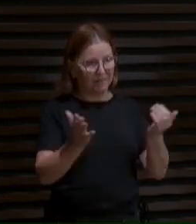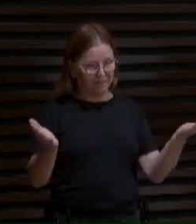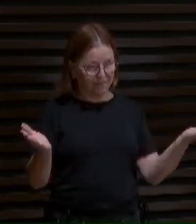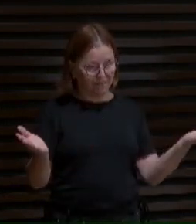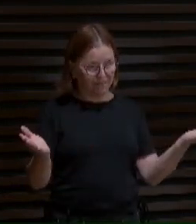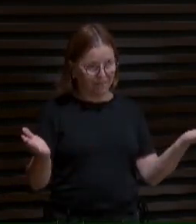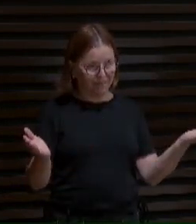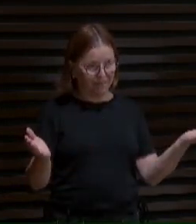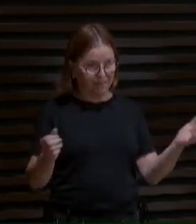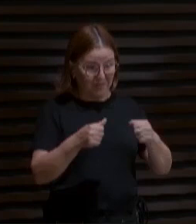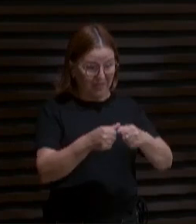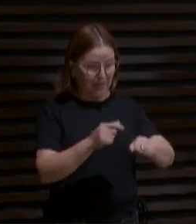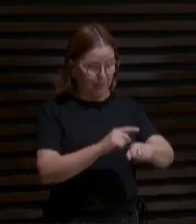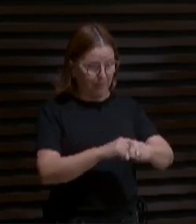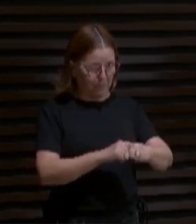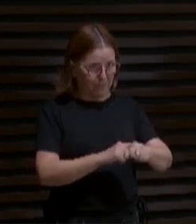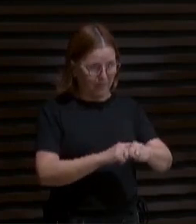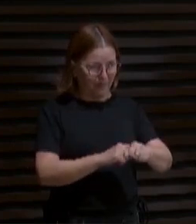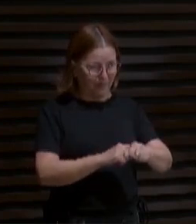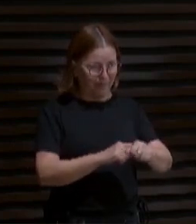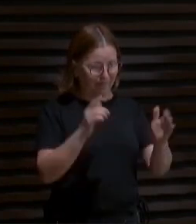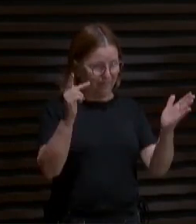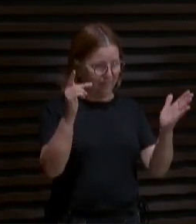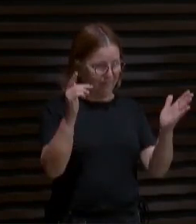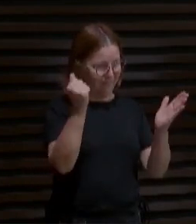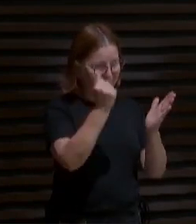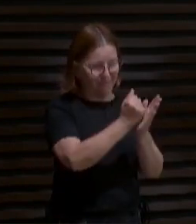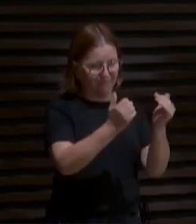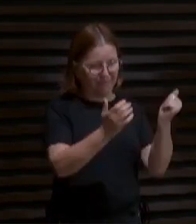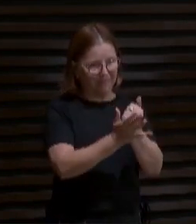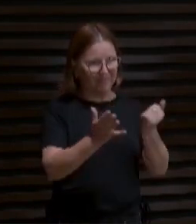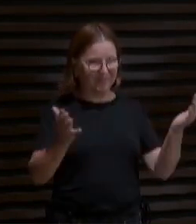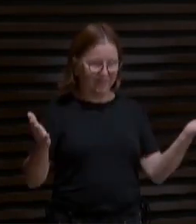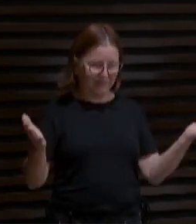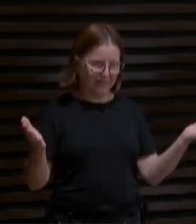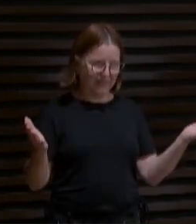Naquele momento que Jesus foi crucificado,